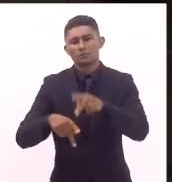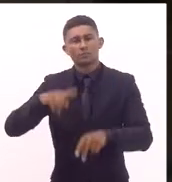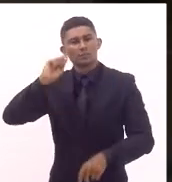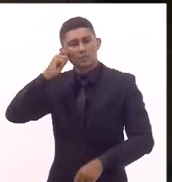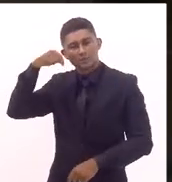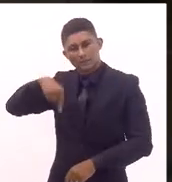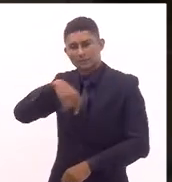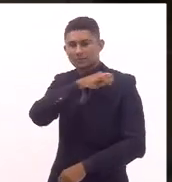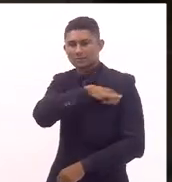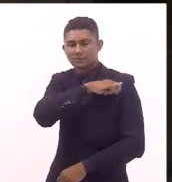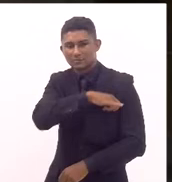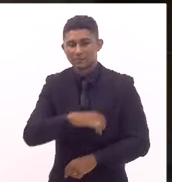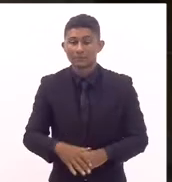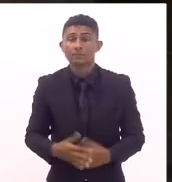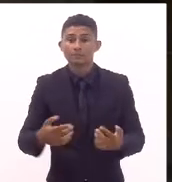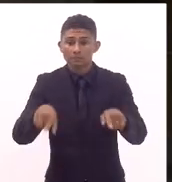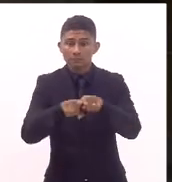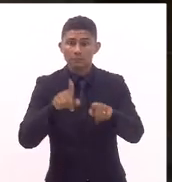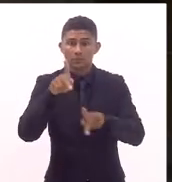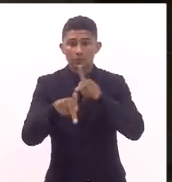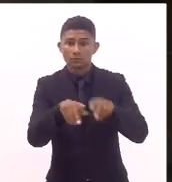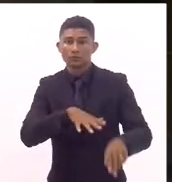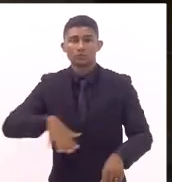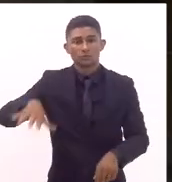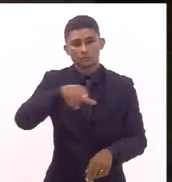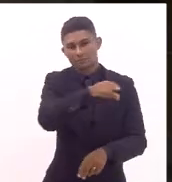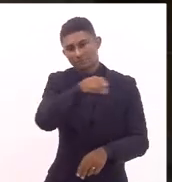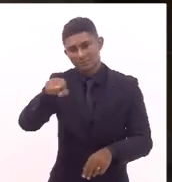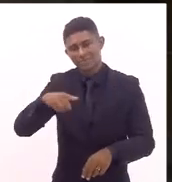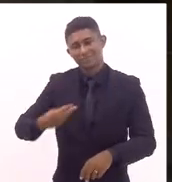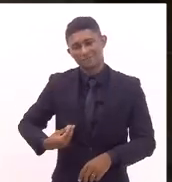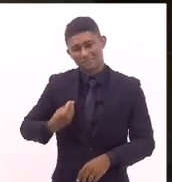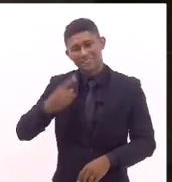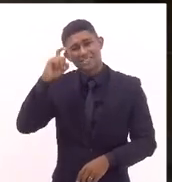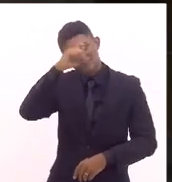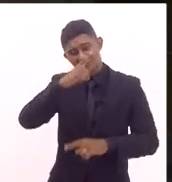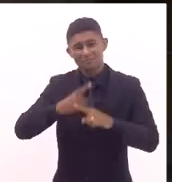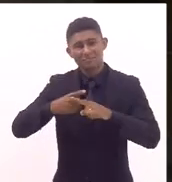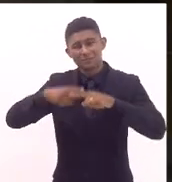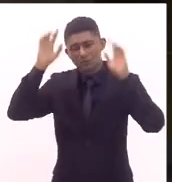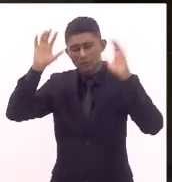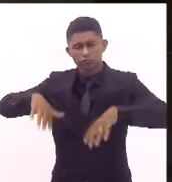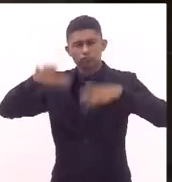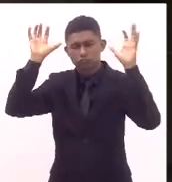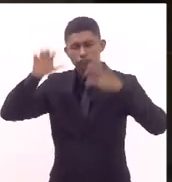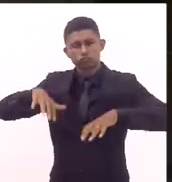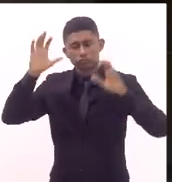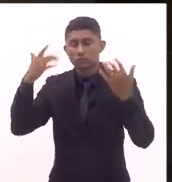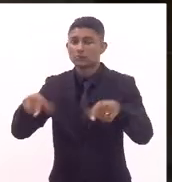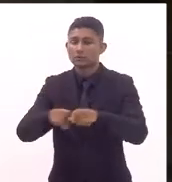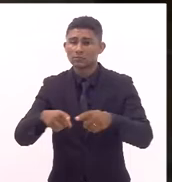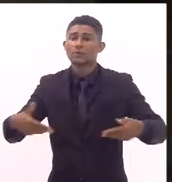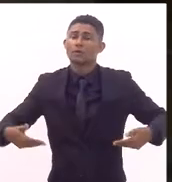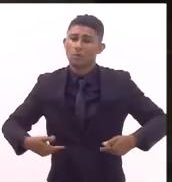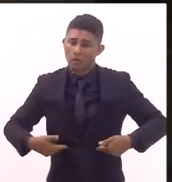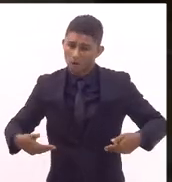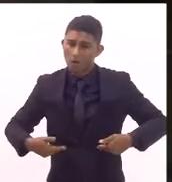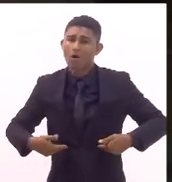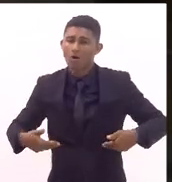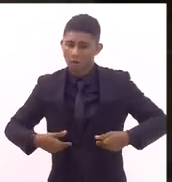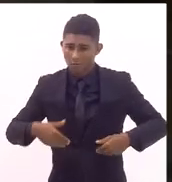população o que vive situação de calamidade por causa da chuva por causa da fome